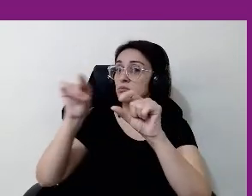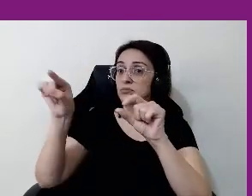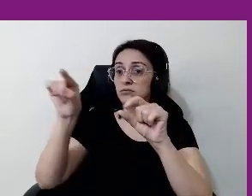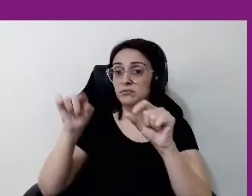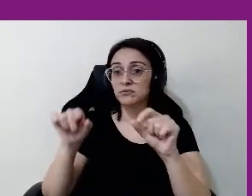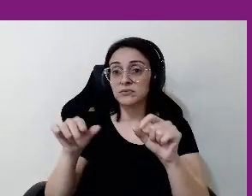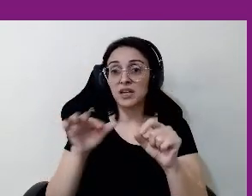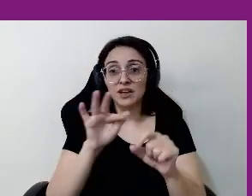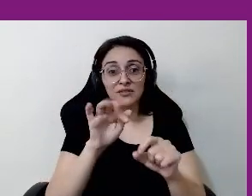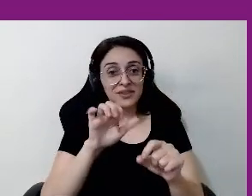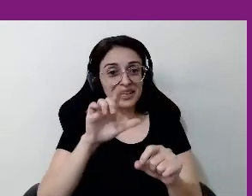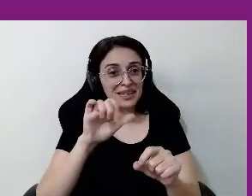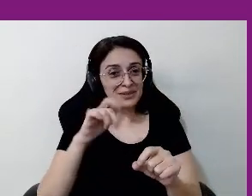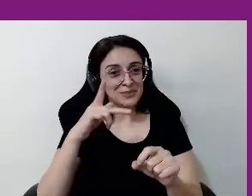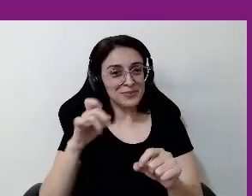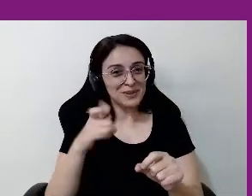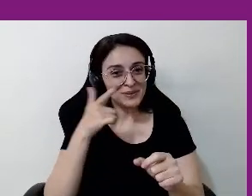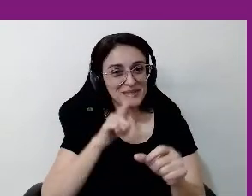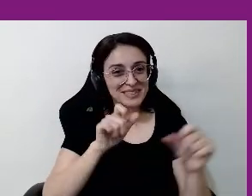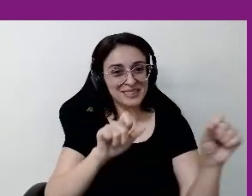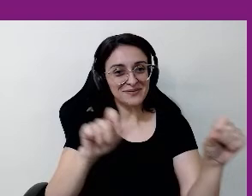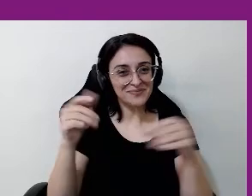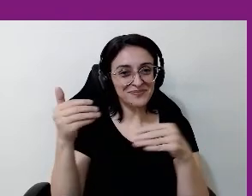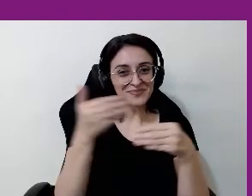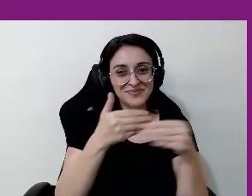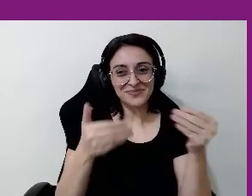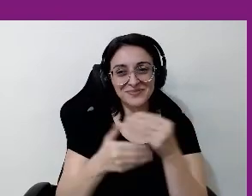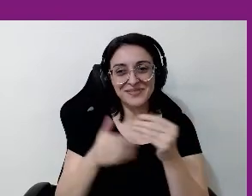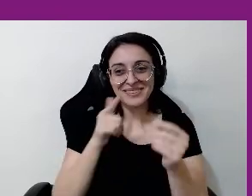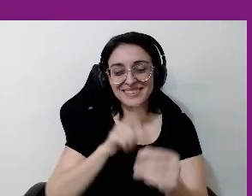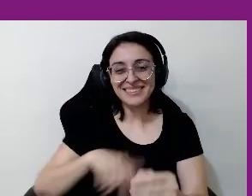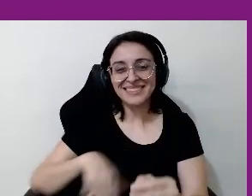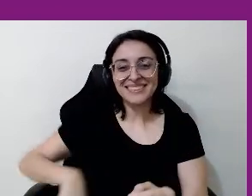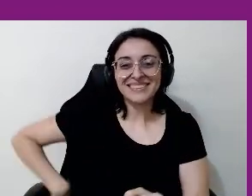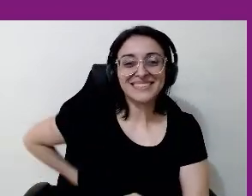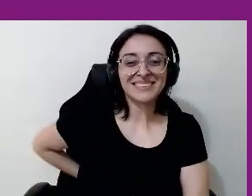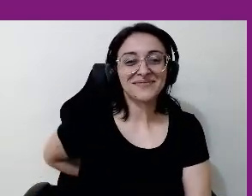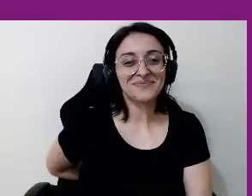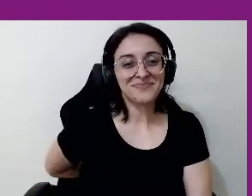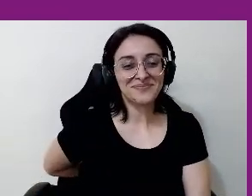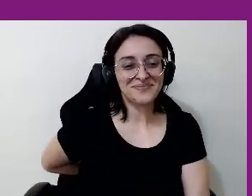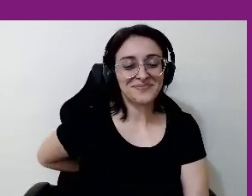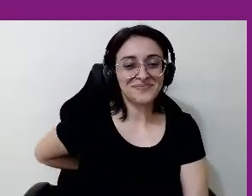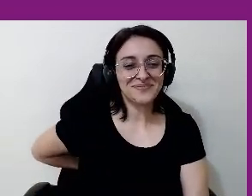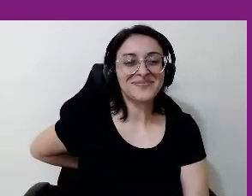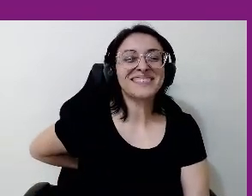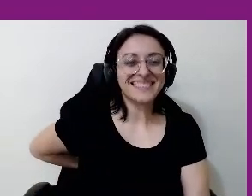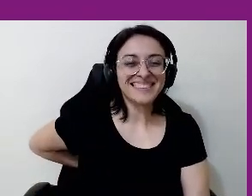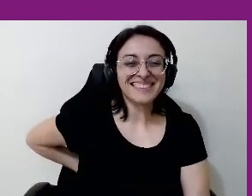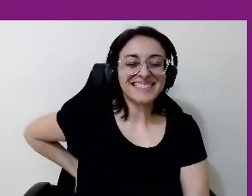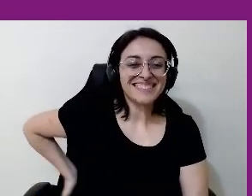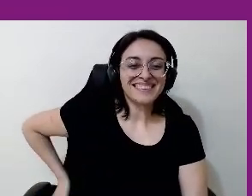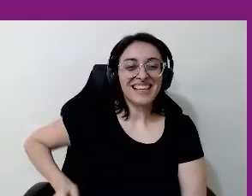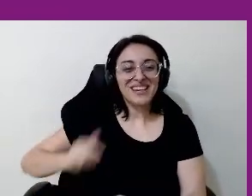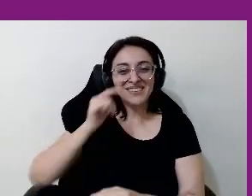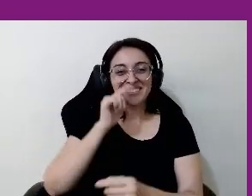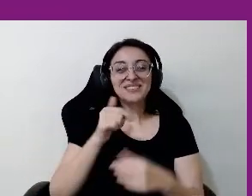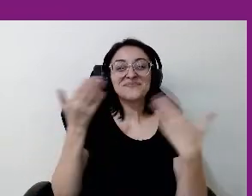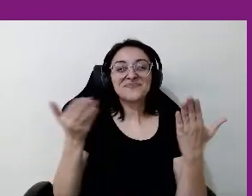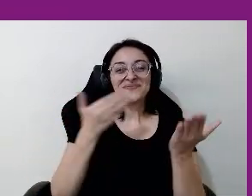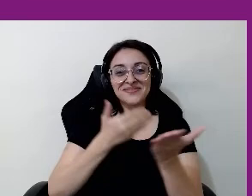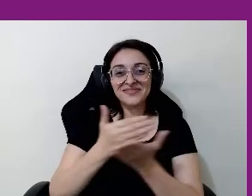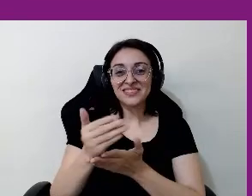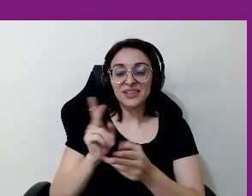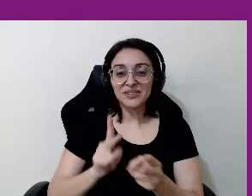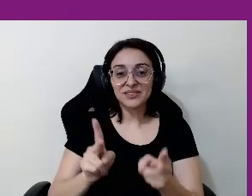Perfeito. conseguiu aí, Perfeito. conseguiu Felipe abrir... conseguiu, e aí a gente vai dar